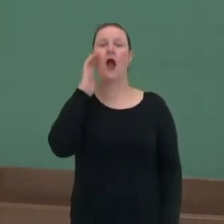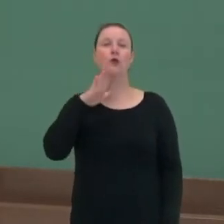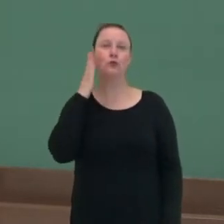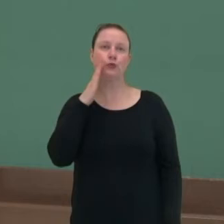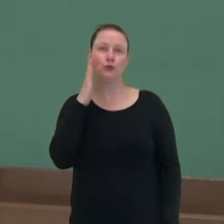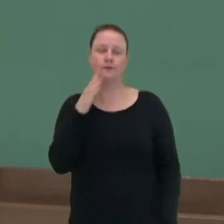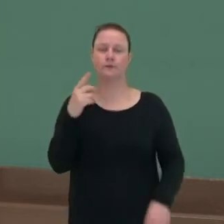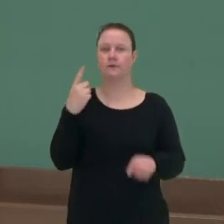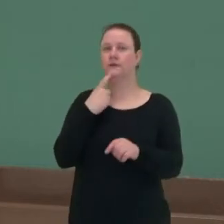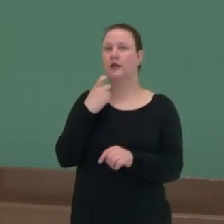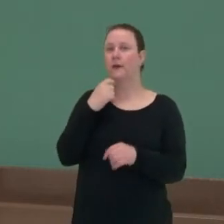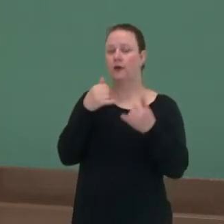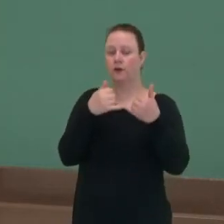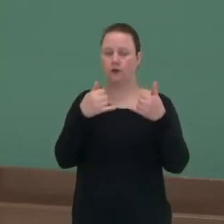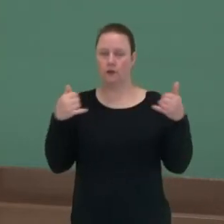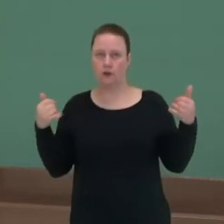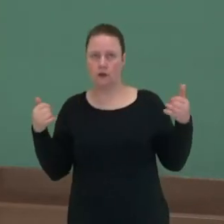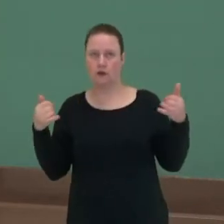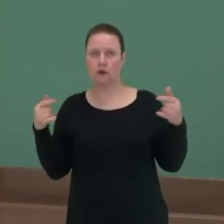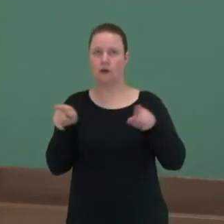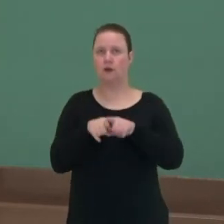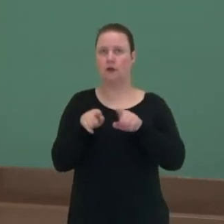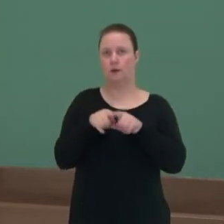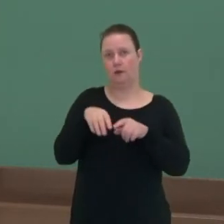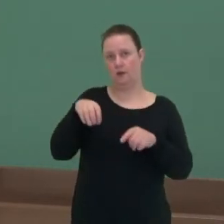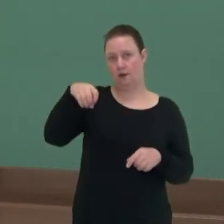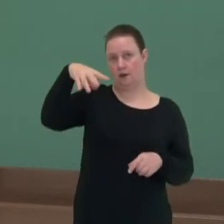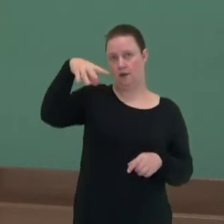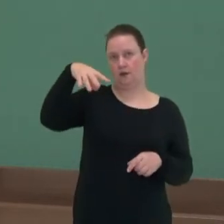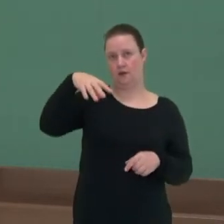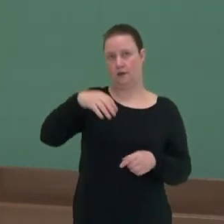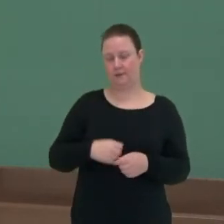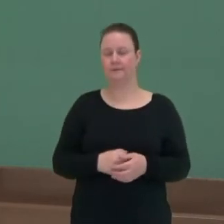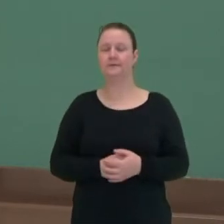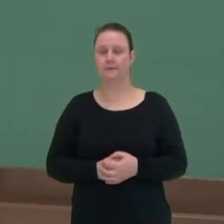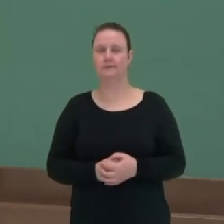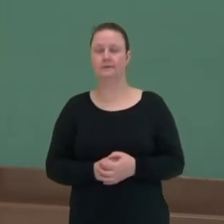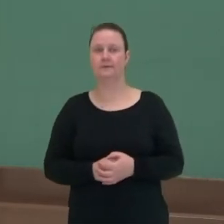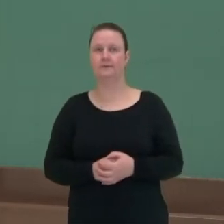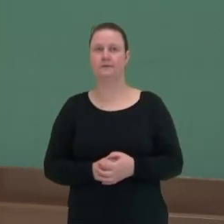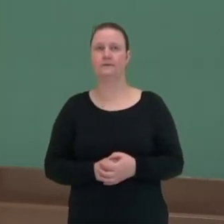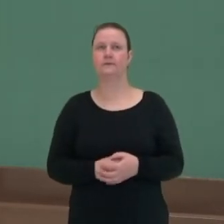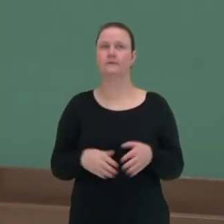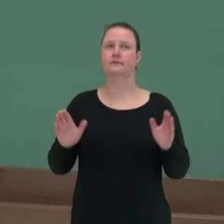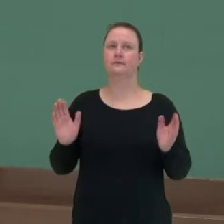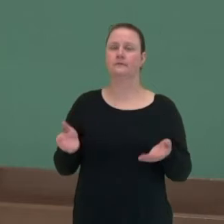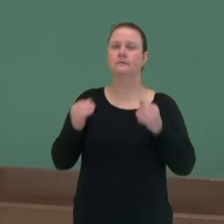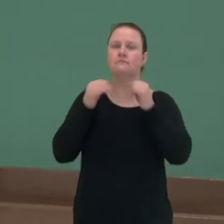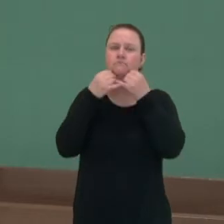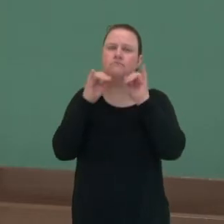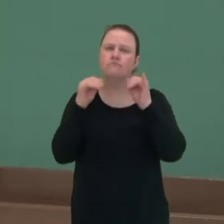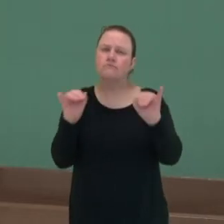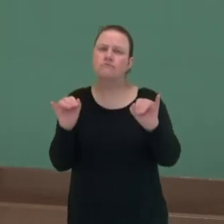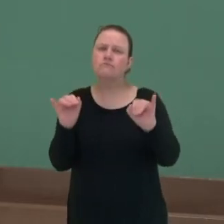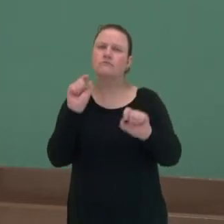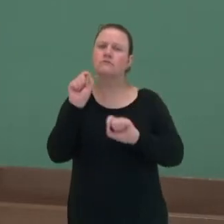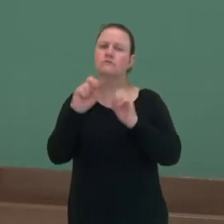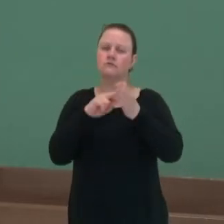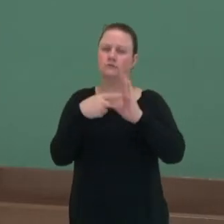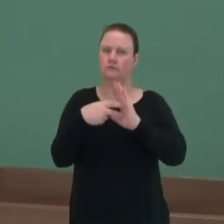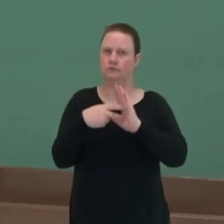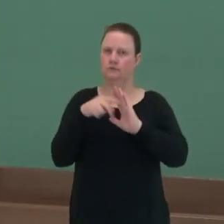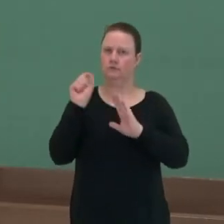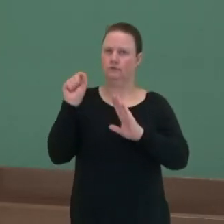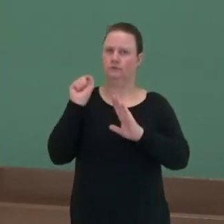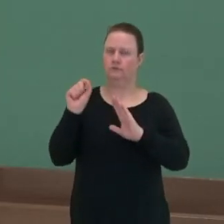vai fazer essa condução, e nós temos a lâmpada que está acendendo. Um circuito elétrico é, na verdade,